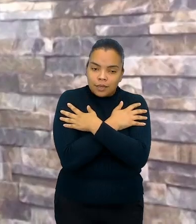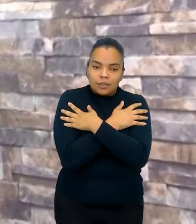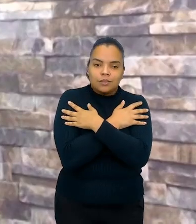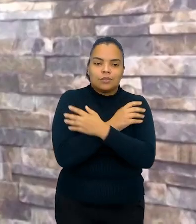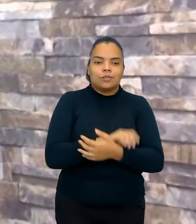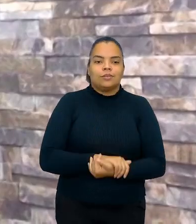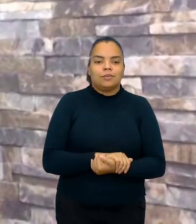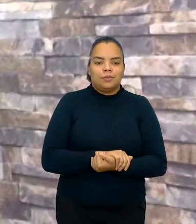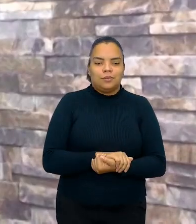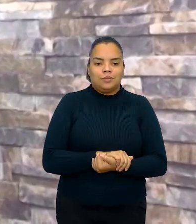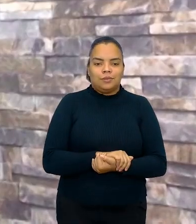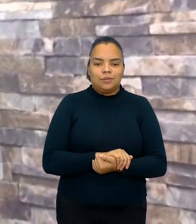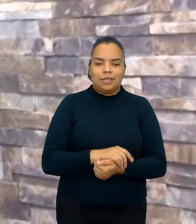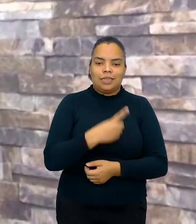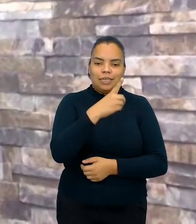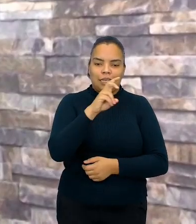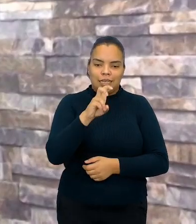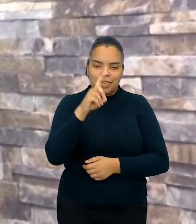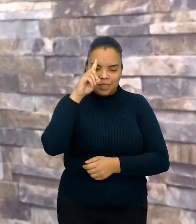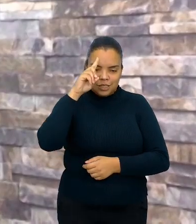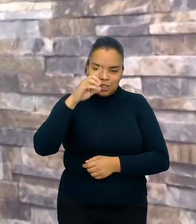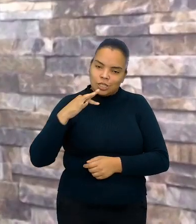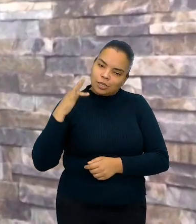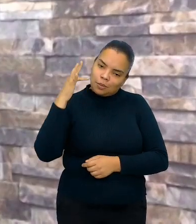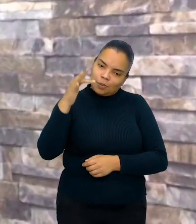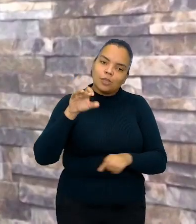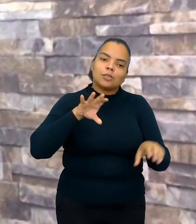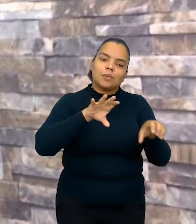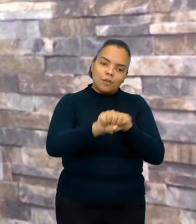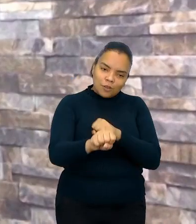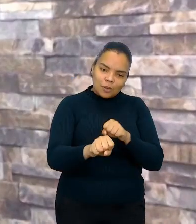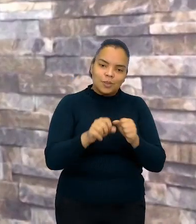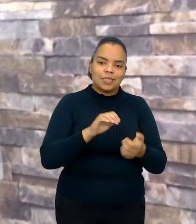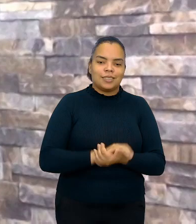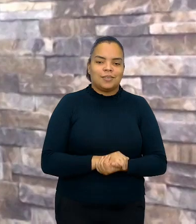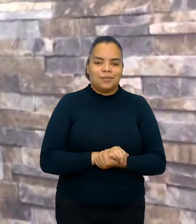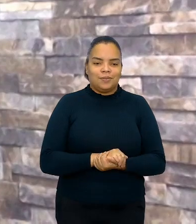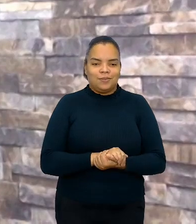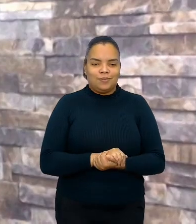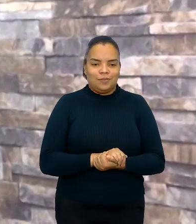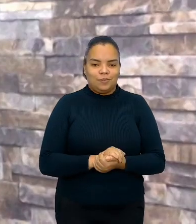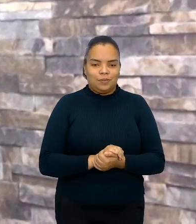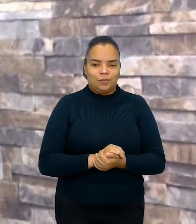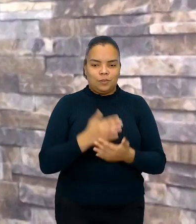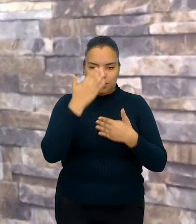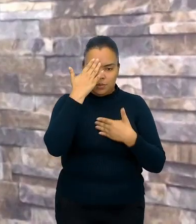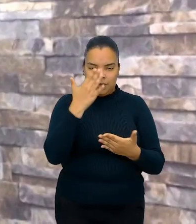daqui 15 dias, na nossa próxima formação voltada a SA3. Muito obrigado.